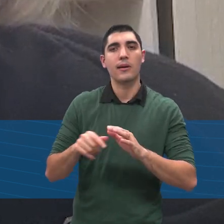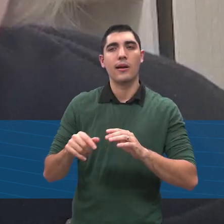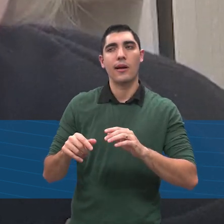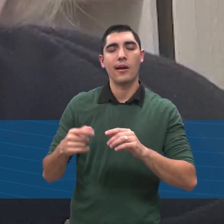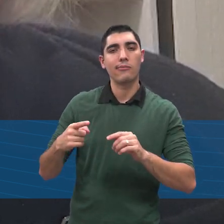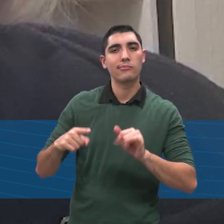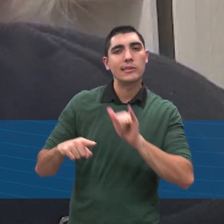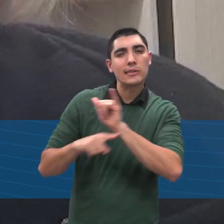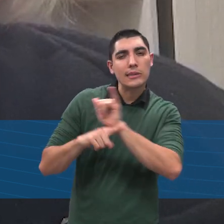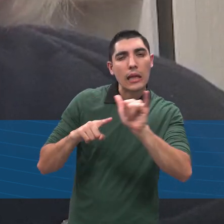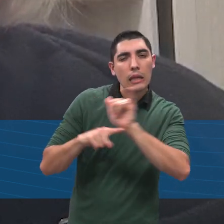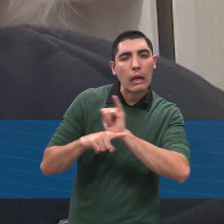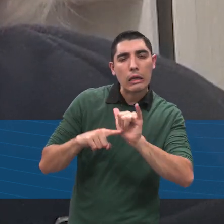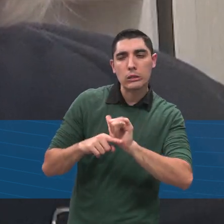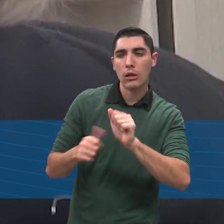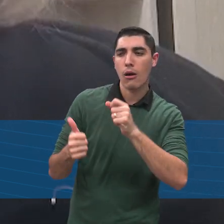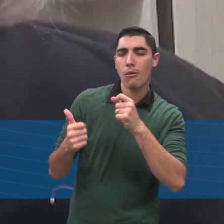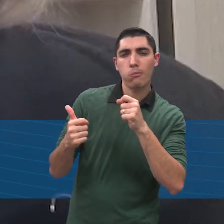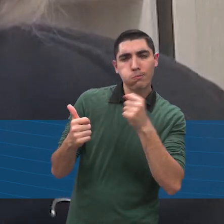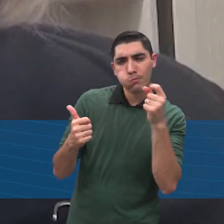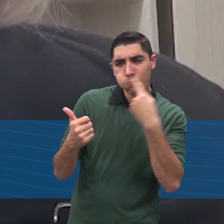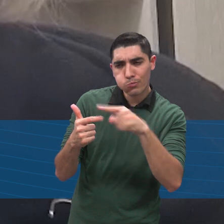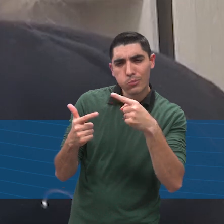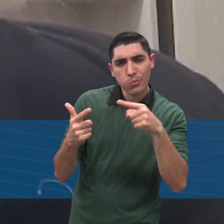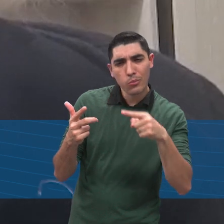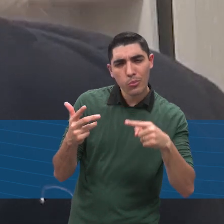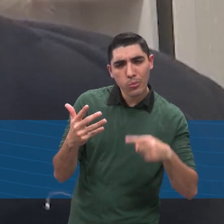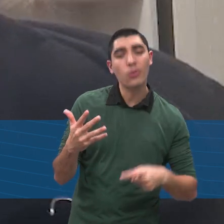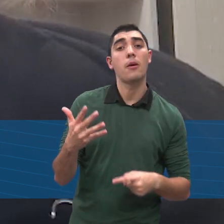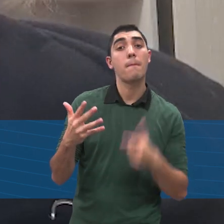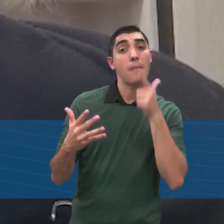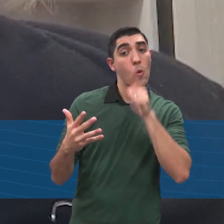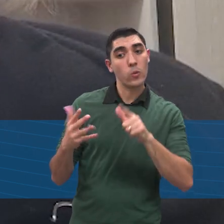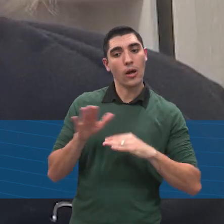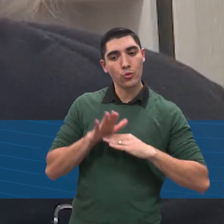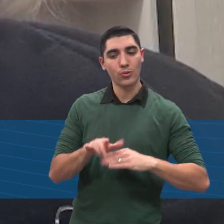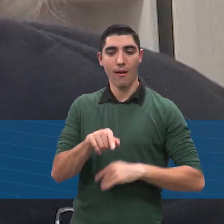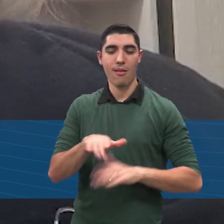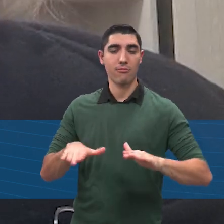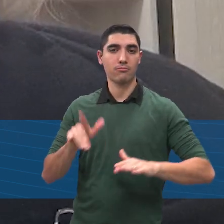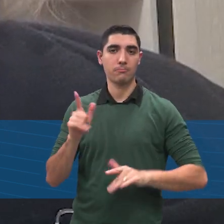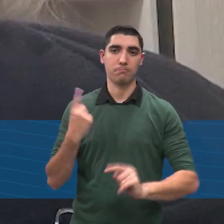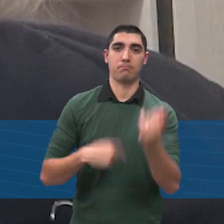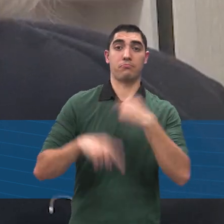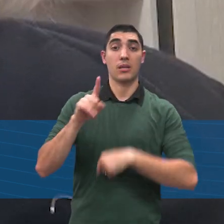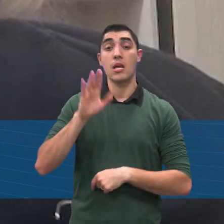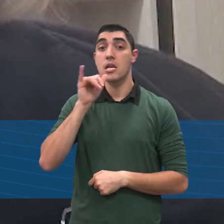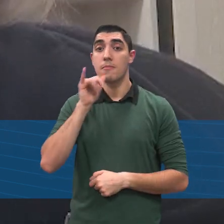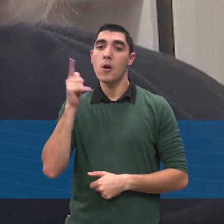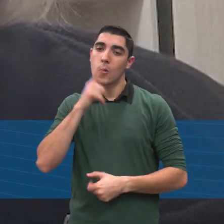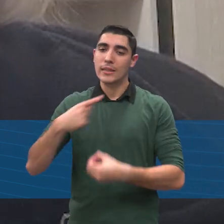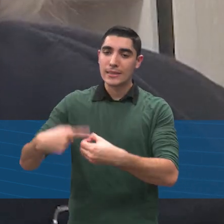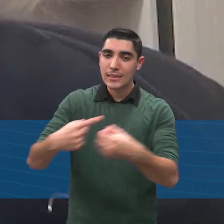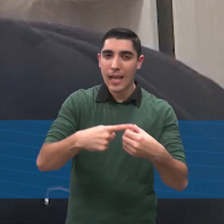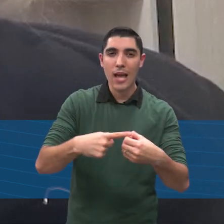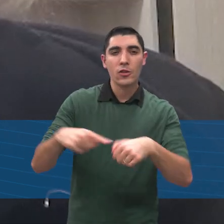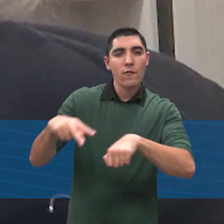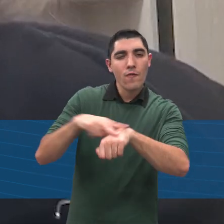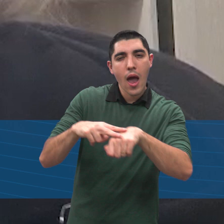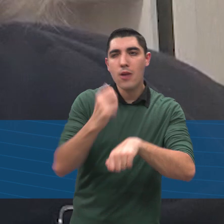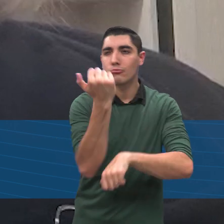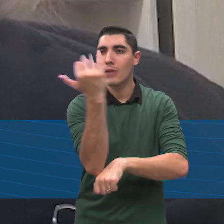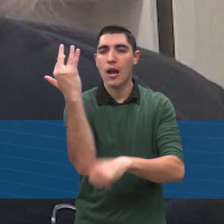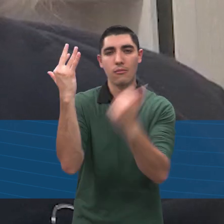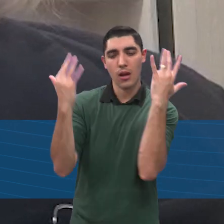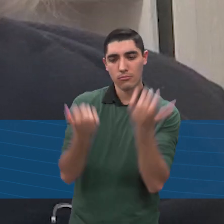façam diferença na vida dessas crianças. Então, cidades que sejam realmente mais verdes, que